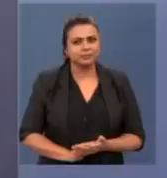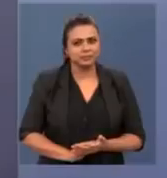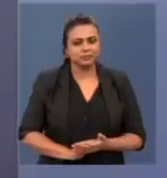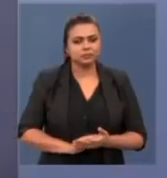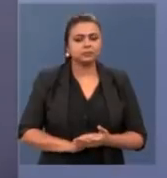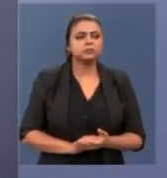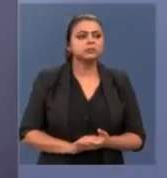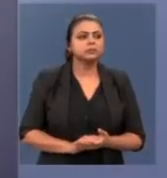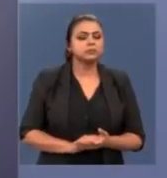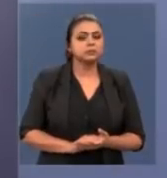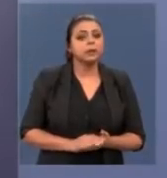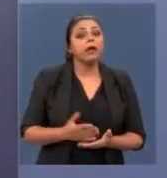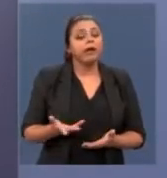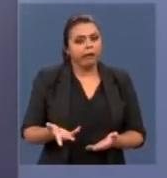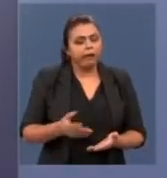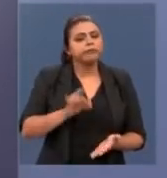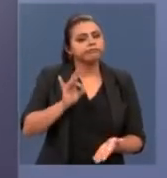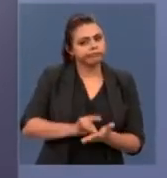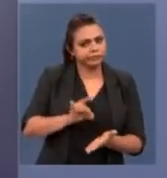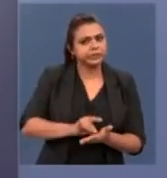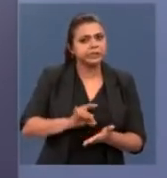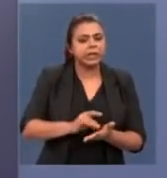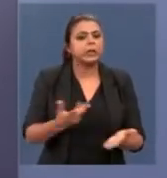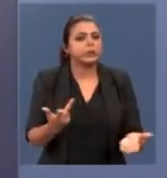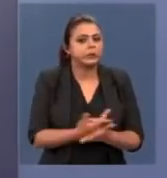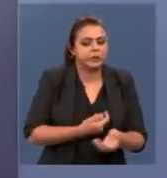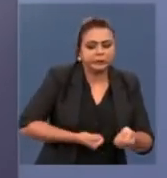realmente essa manobra realizada